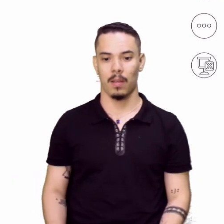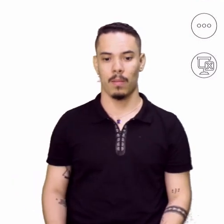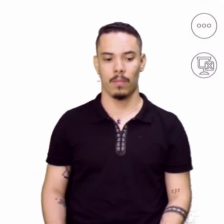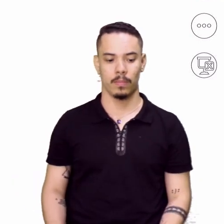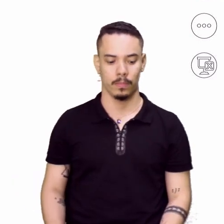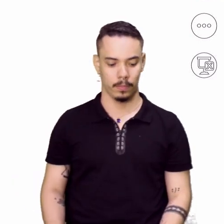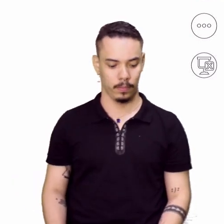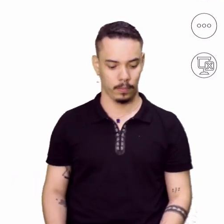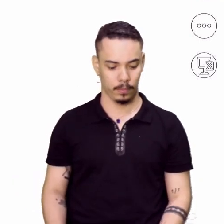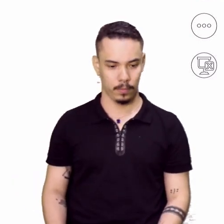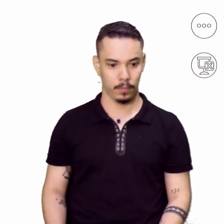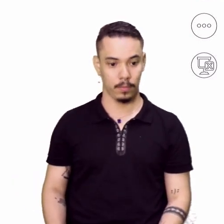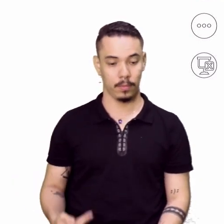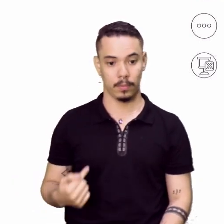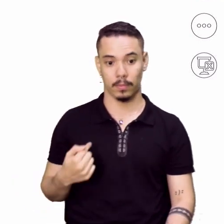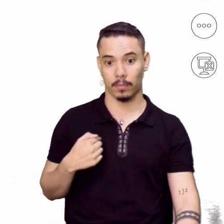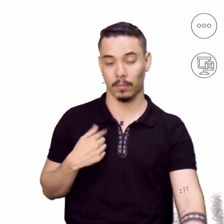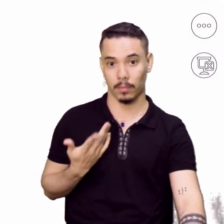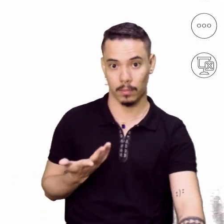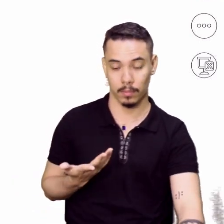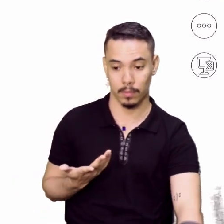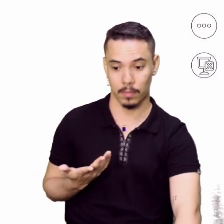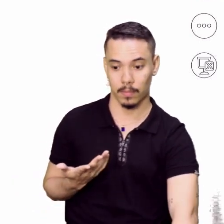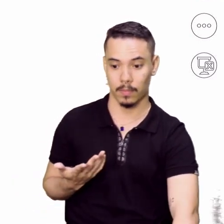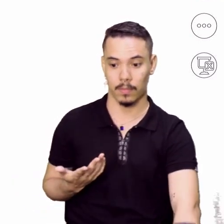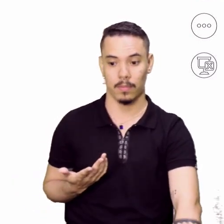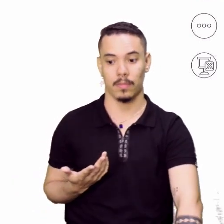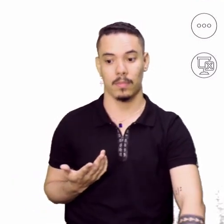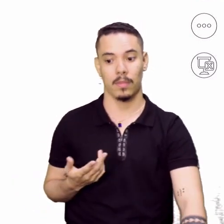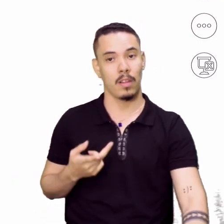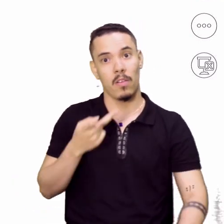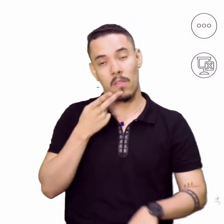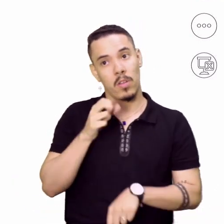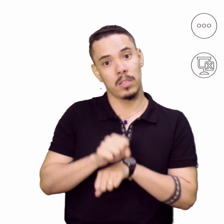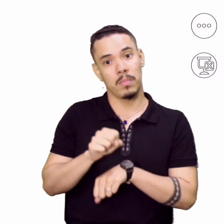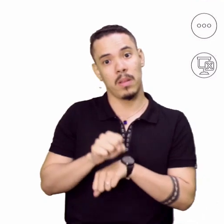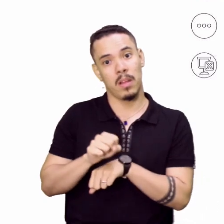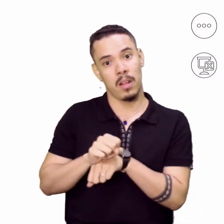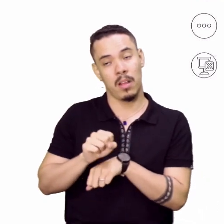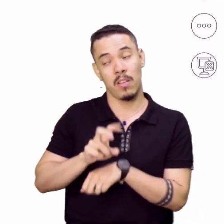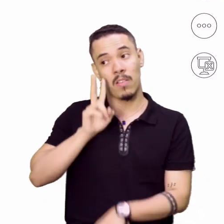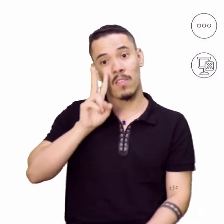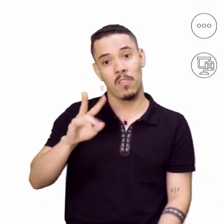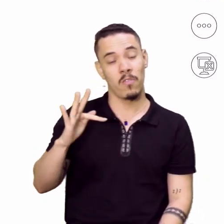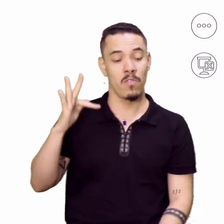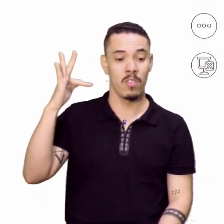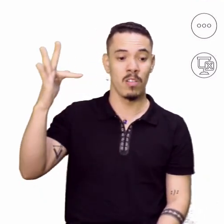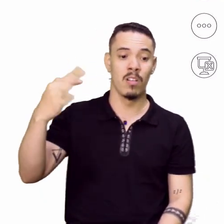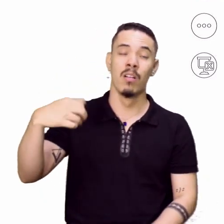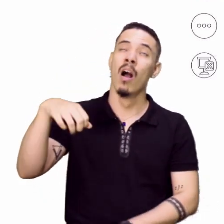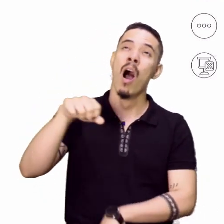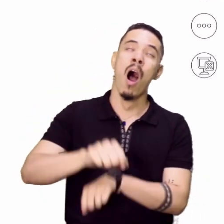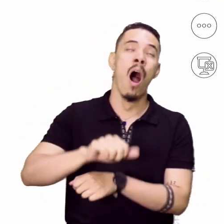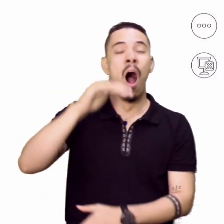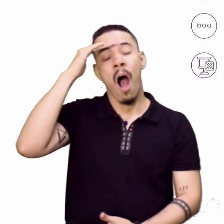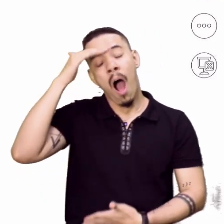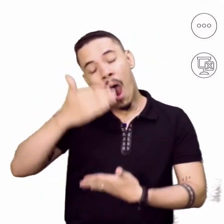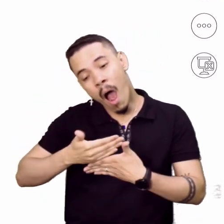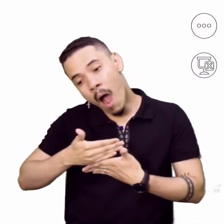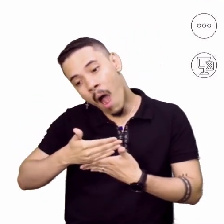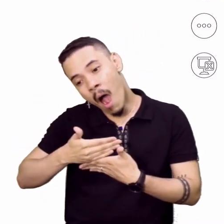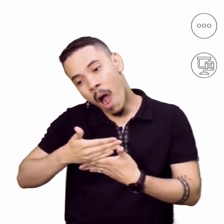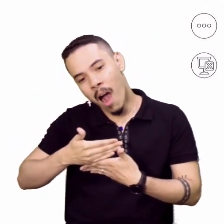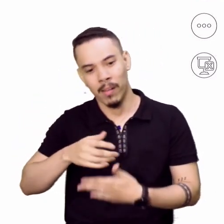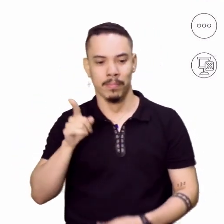see Ou seja eu vou ou então eu vou posso traduzir também para vou esperar e ver por a